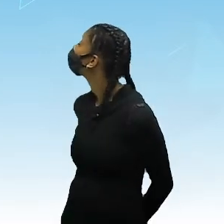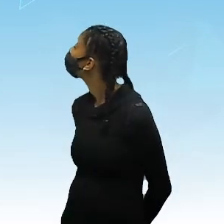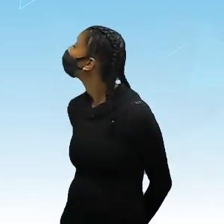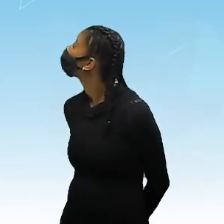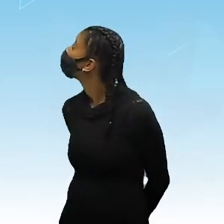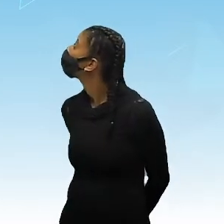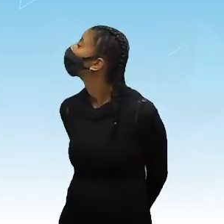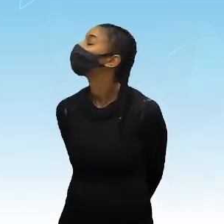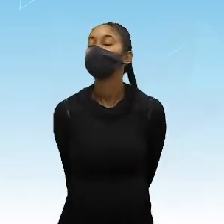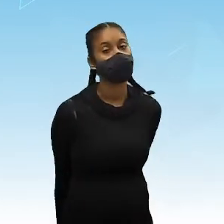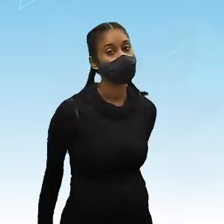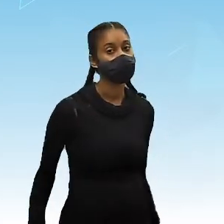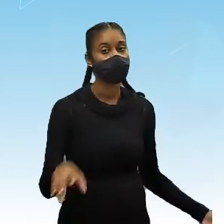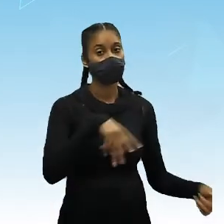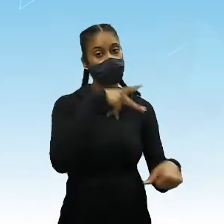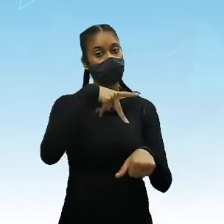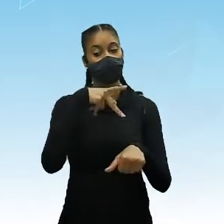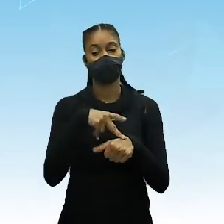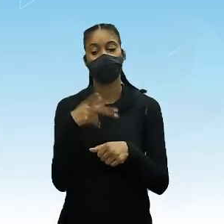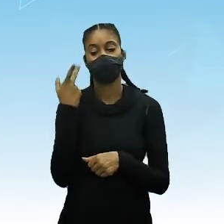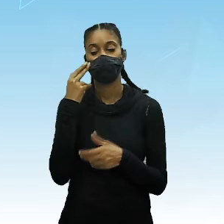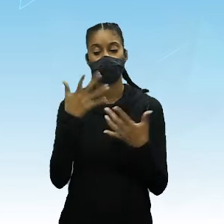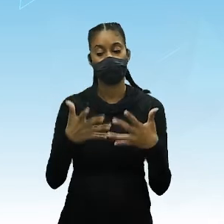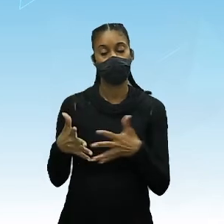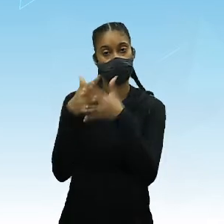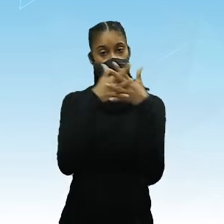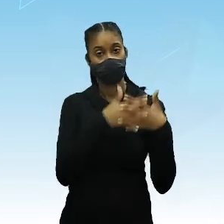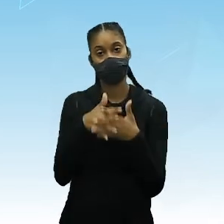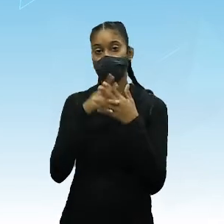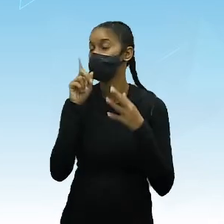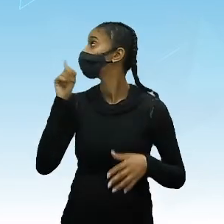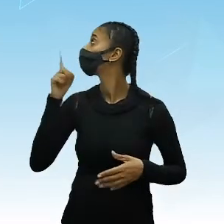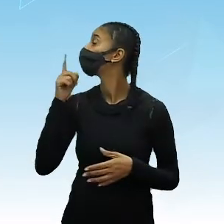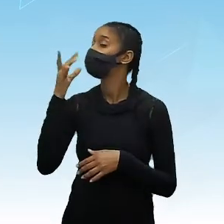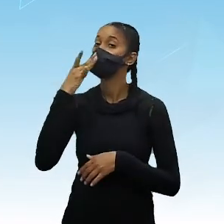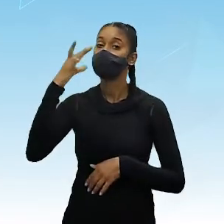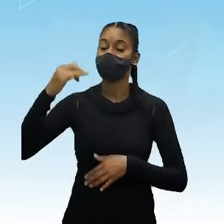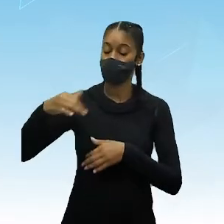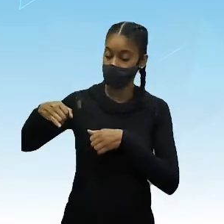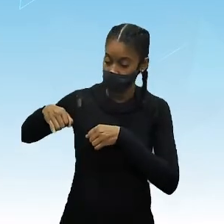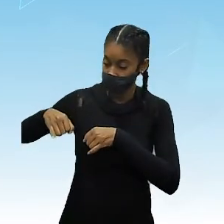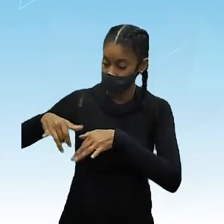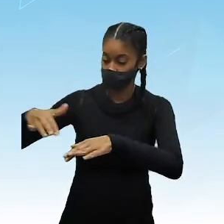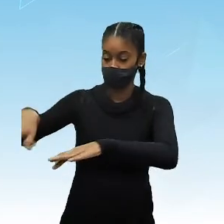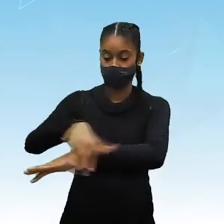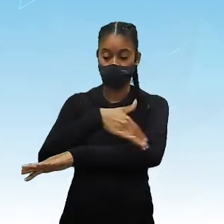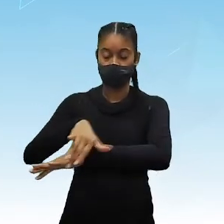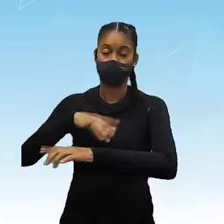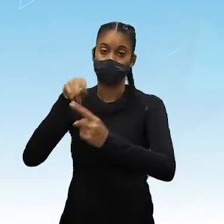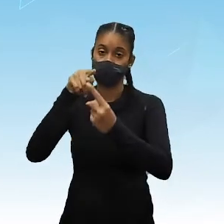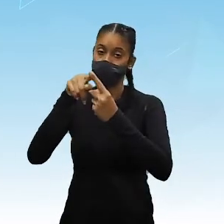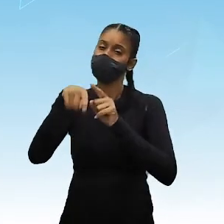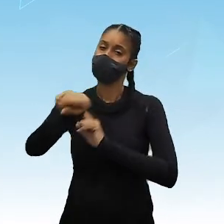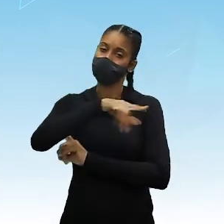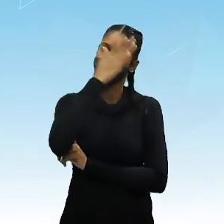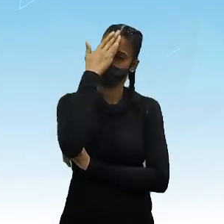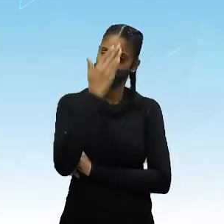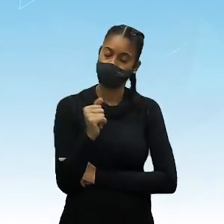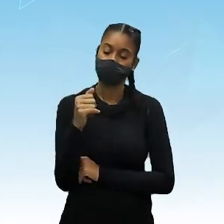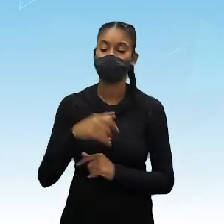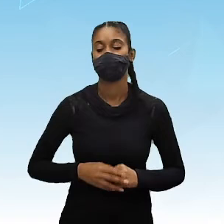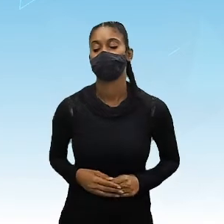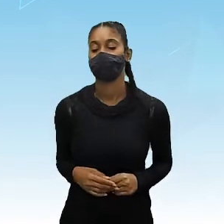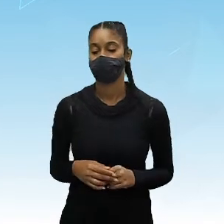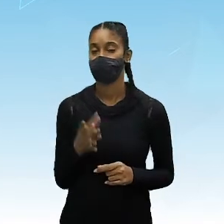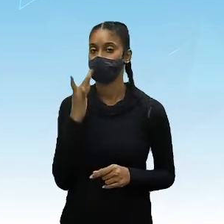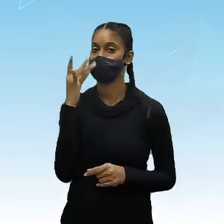grandes nevascas, também é comum caminhões passar jogando sal na pista. E o objetivo você já sabe, né? ao jogar o sal